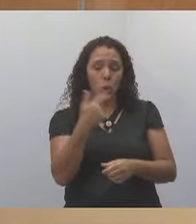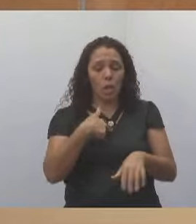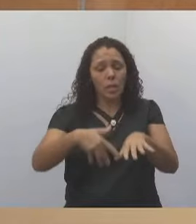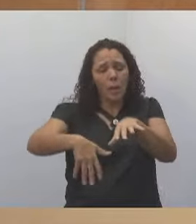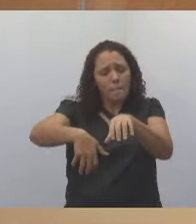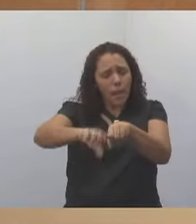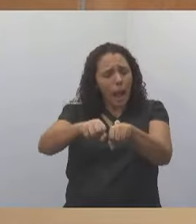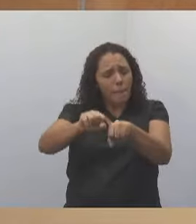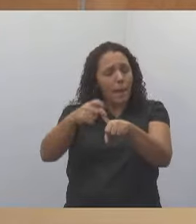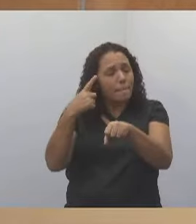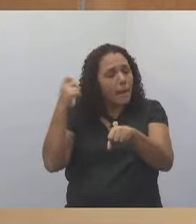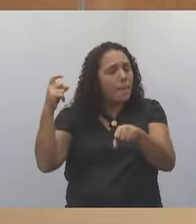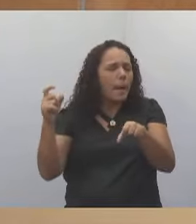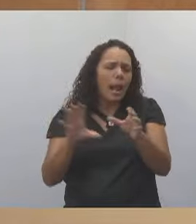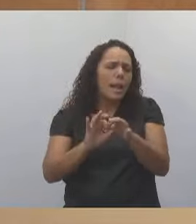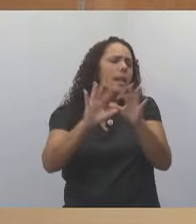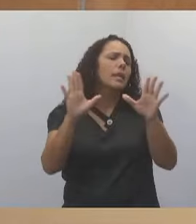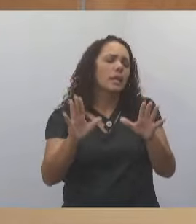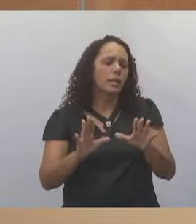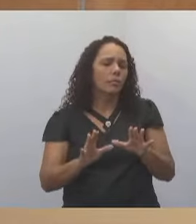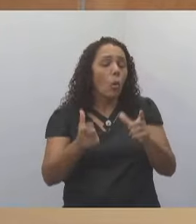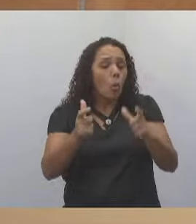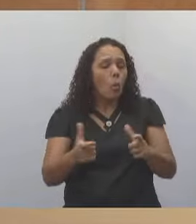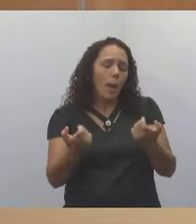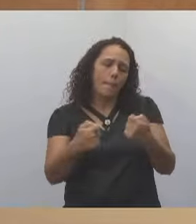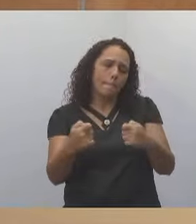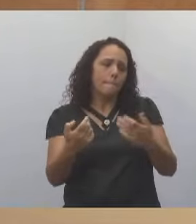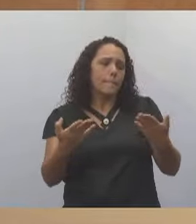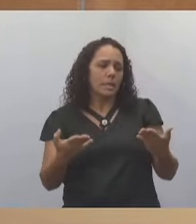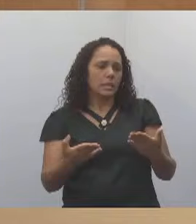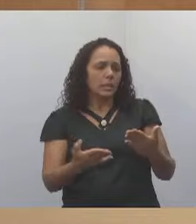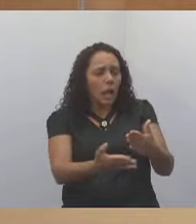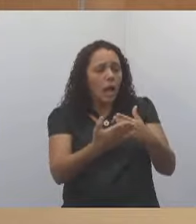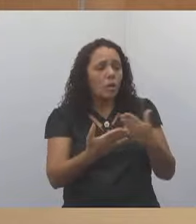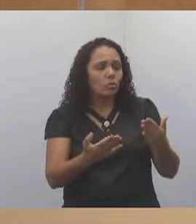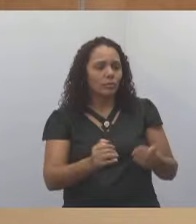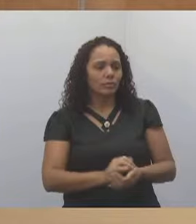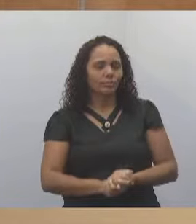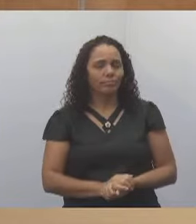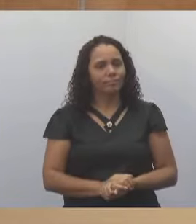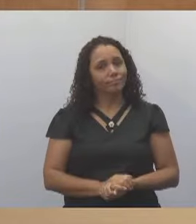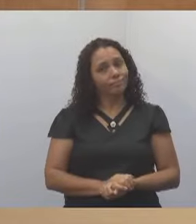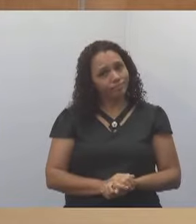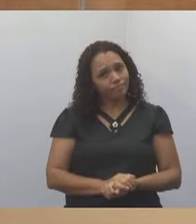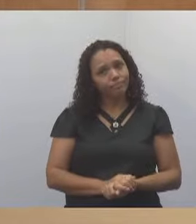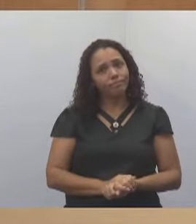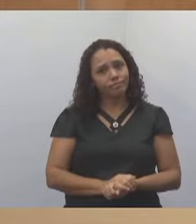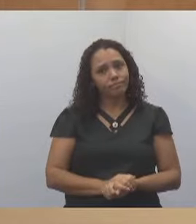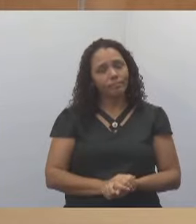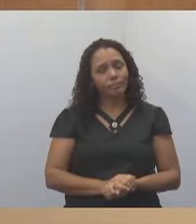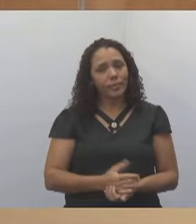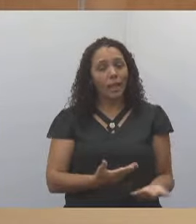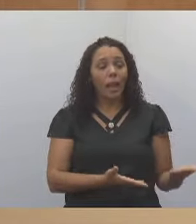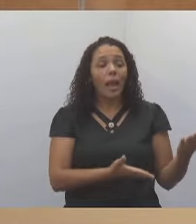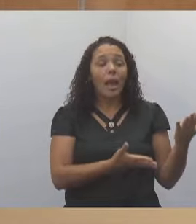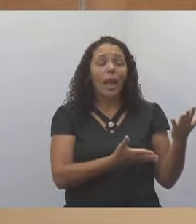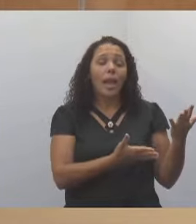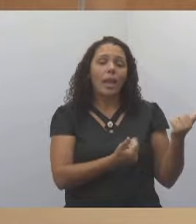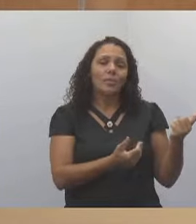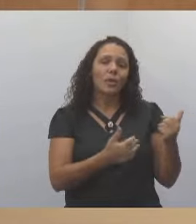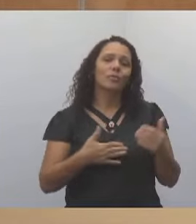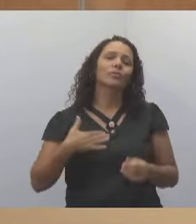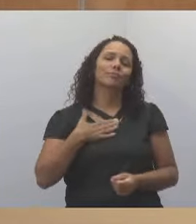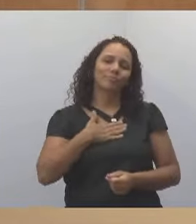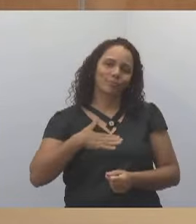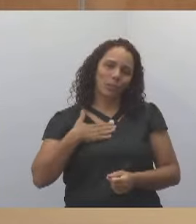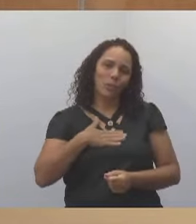pra, enfim. Está na juventude, né? É uma questão libertadora para eles, esse barulho.